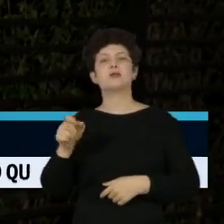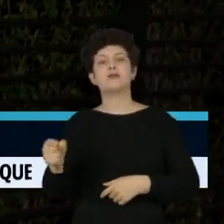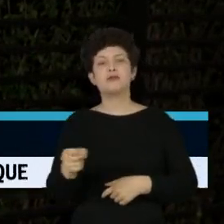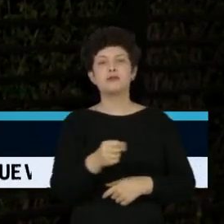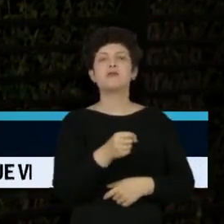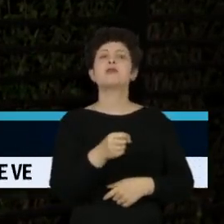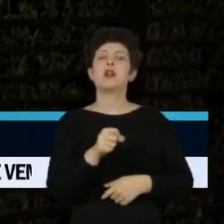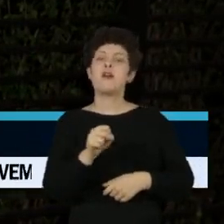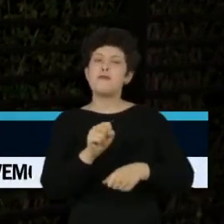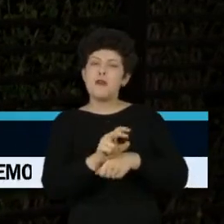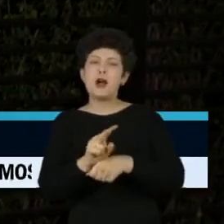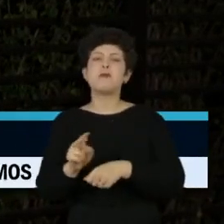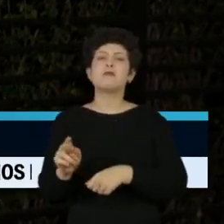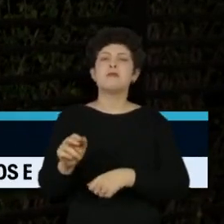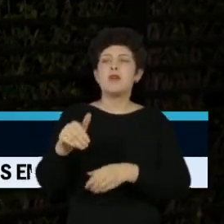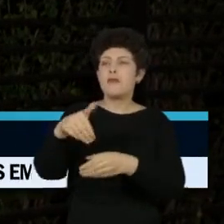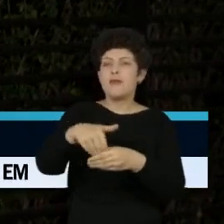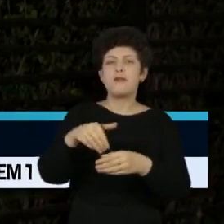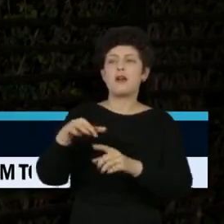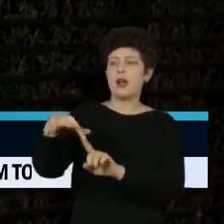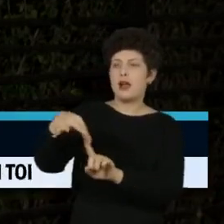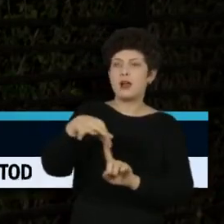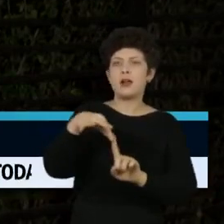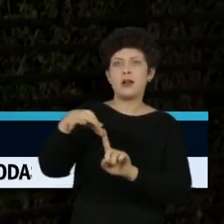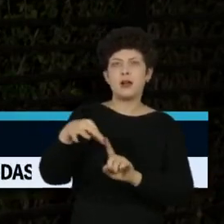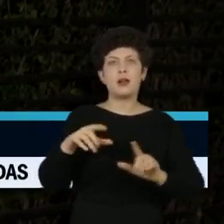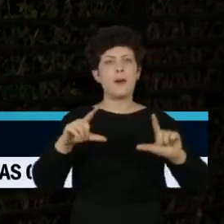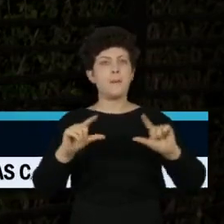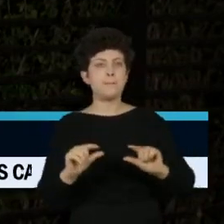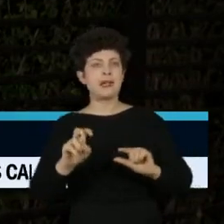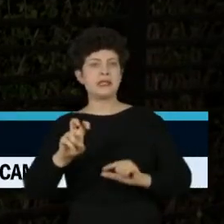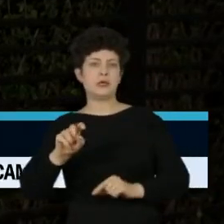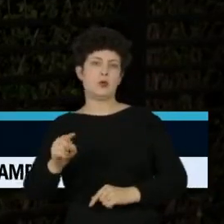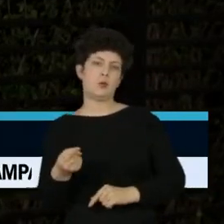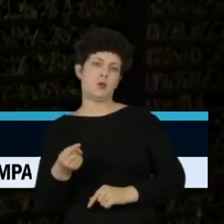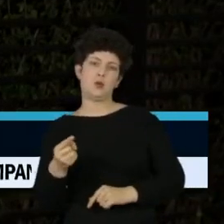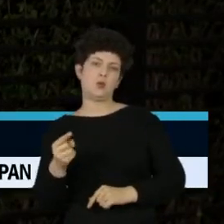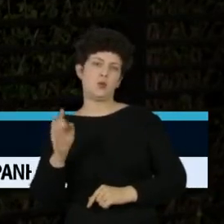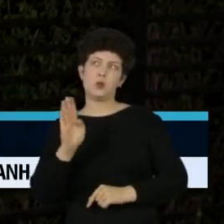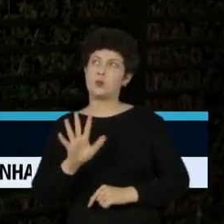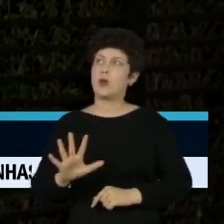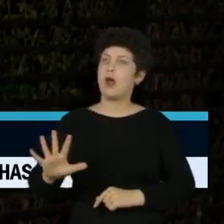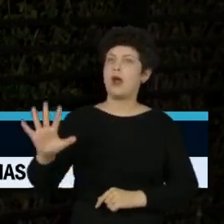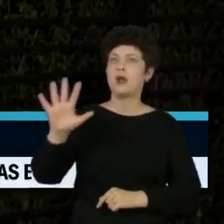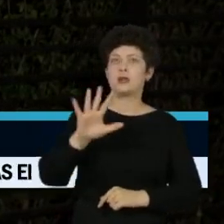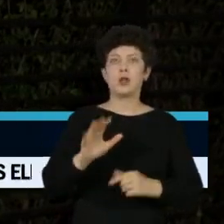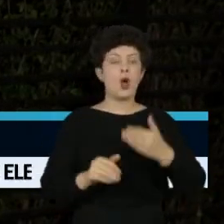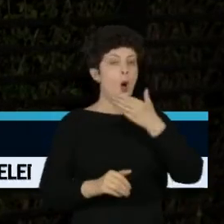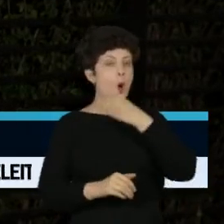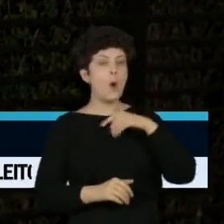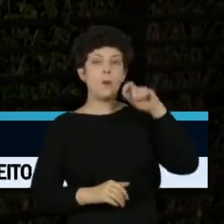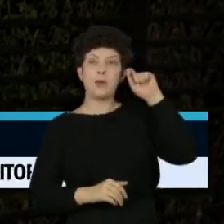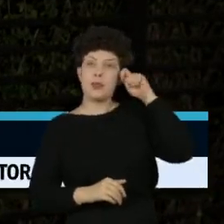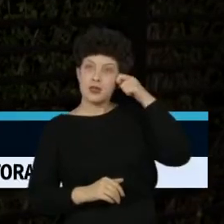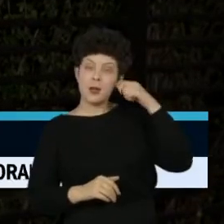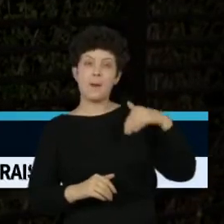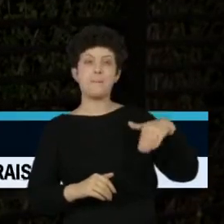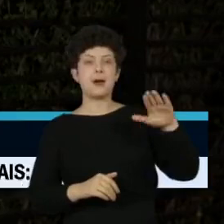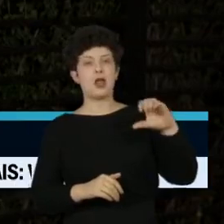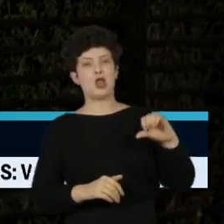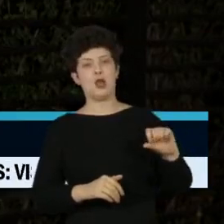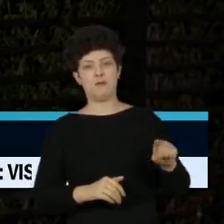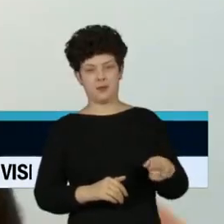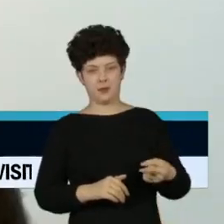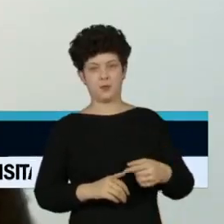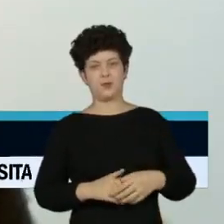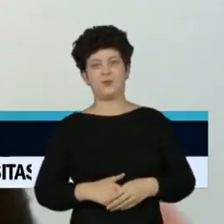eletivos. Segundo a Justiça Eleitoral, elas são pouco menos de 5 mil em todo o país. Já os homens negros passam dos